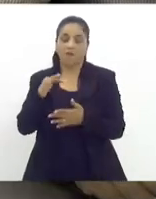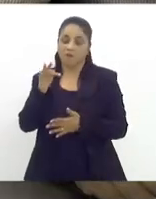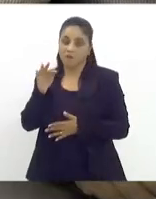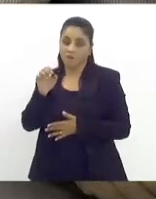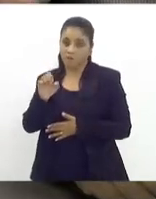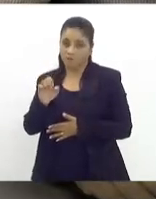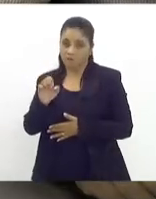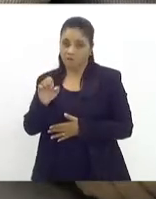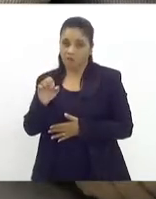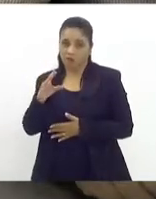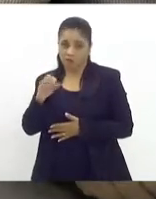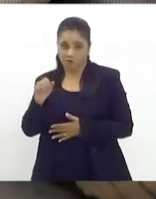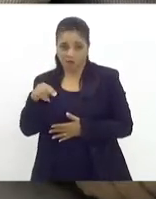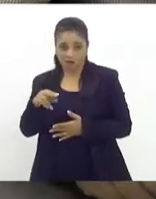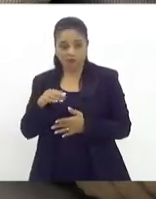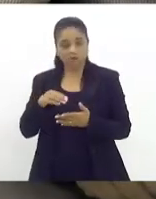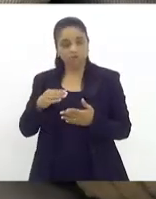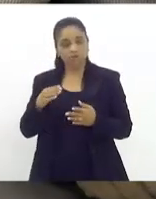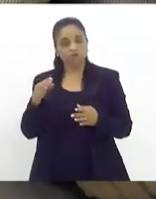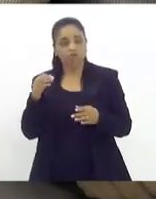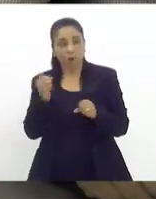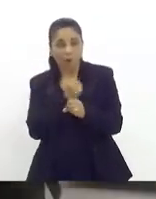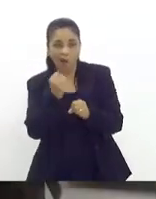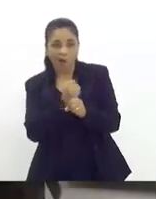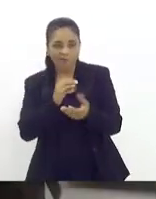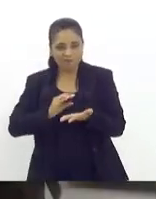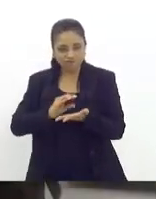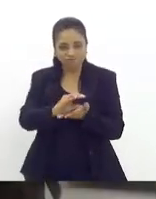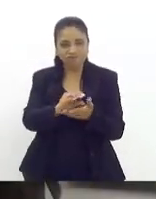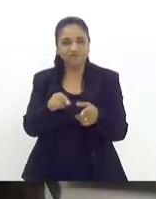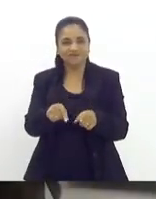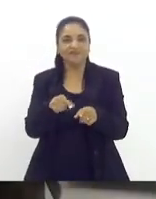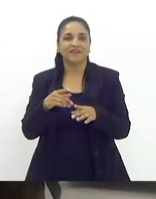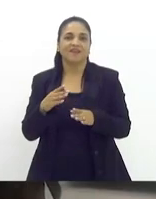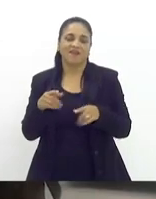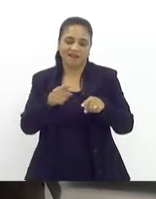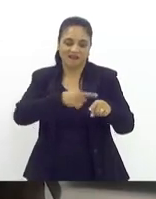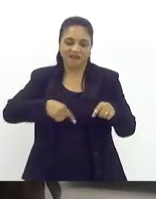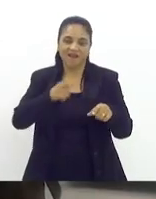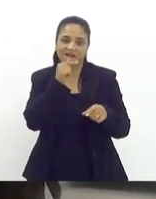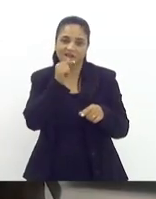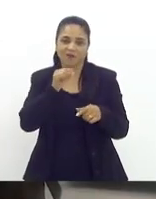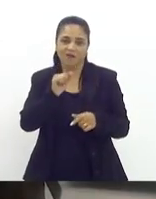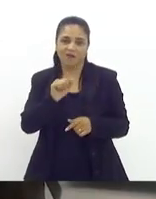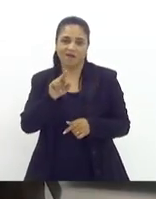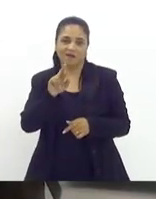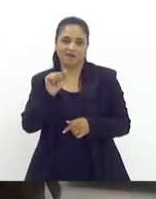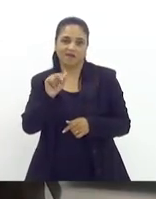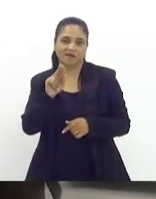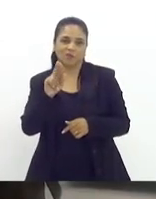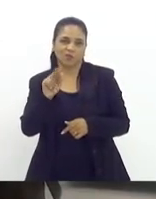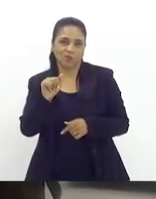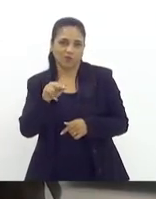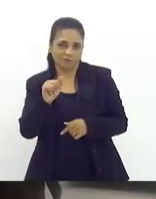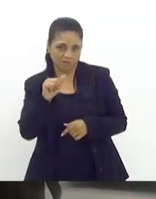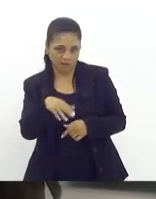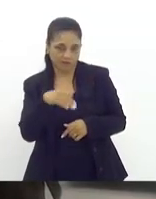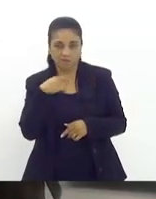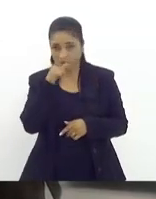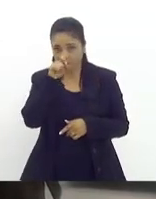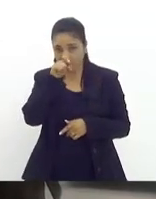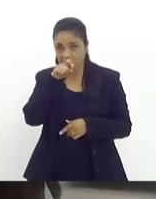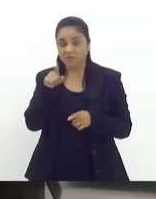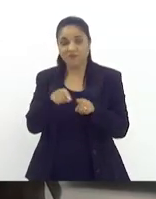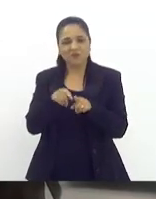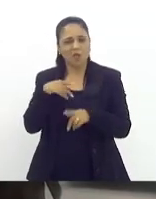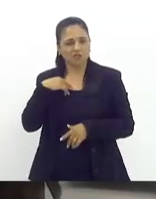para acelerar o saneamento da Lagoa de Araruama. Isso. E a sua presença aqui dá mais moral ao deputado Luiz Paulo hoje, que ele